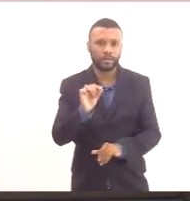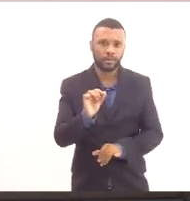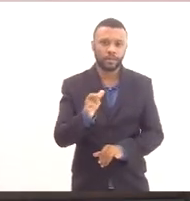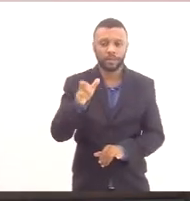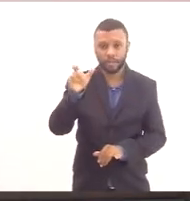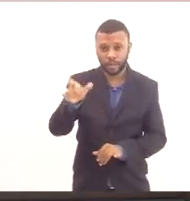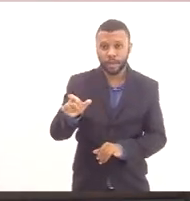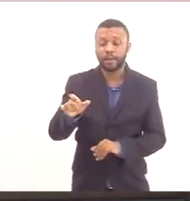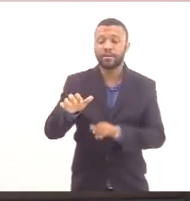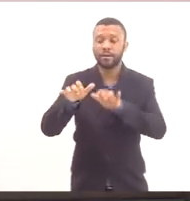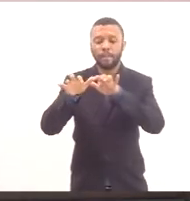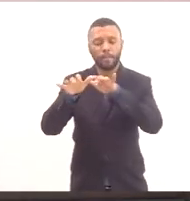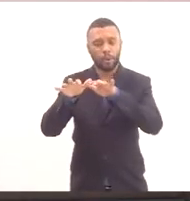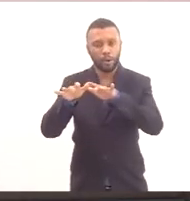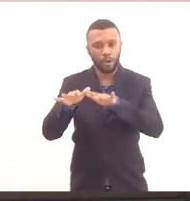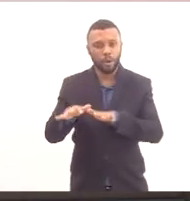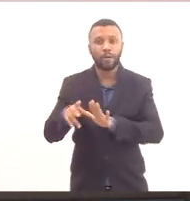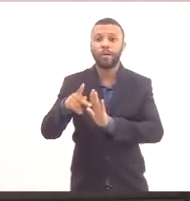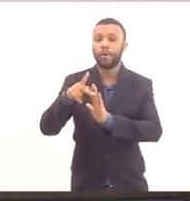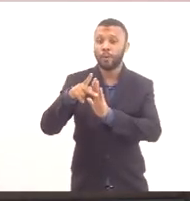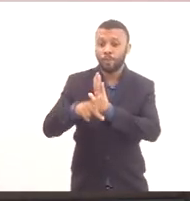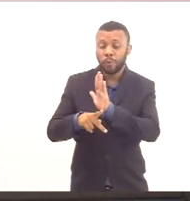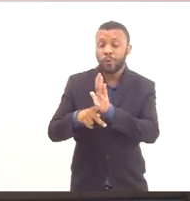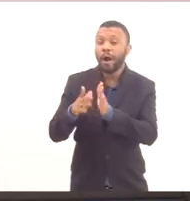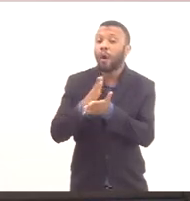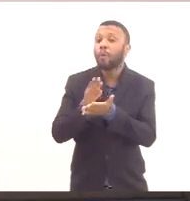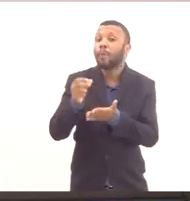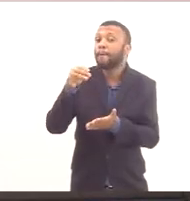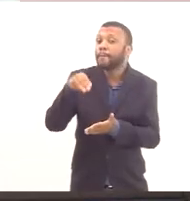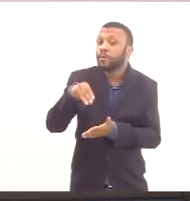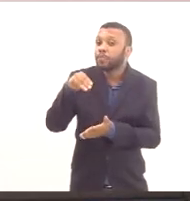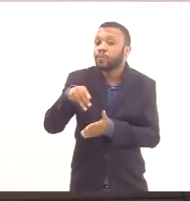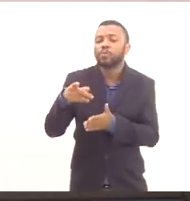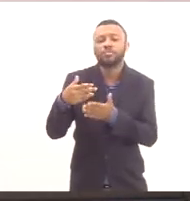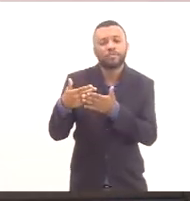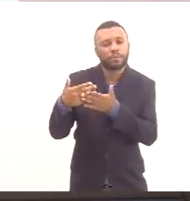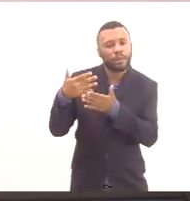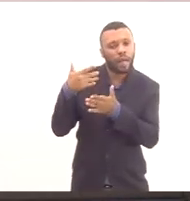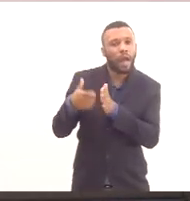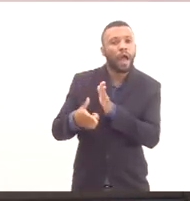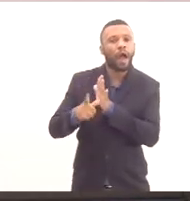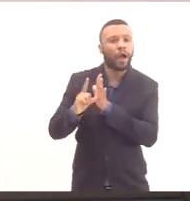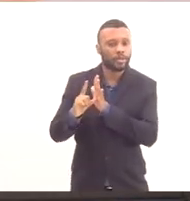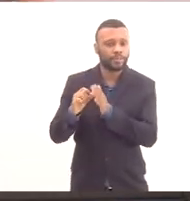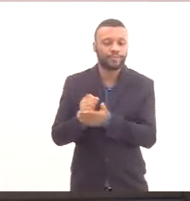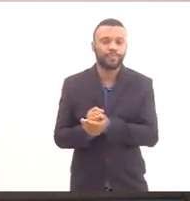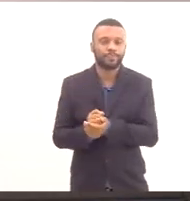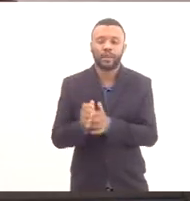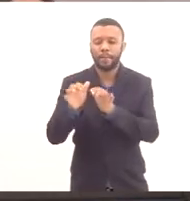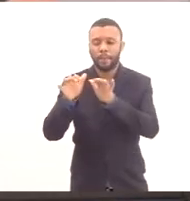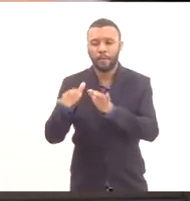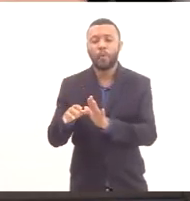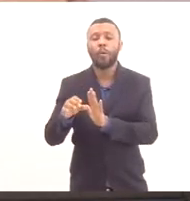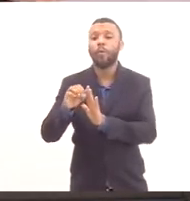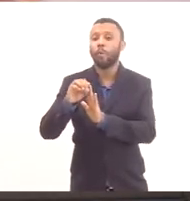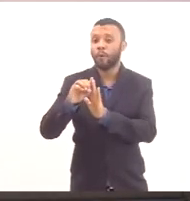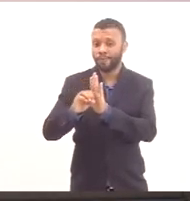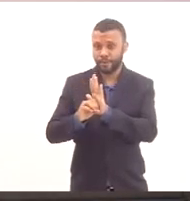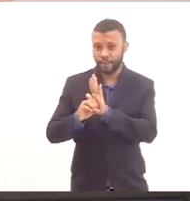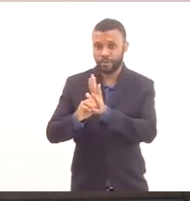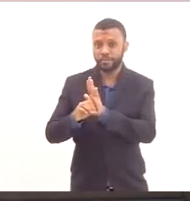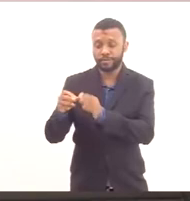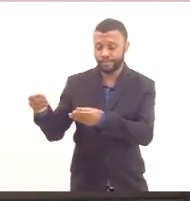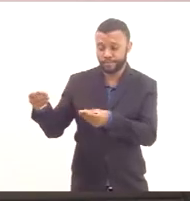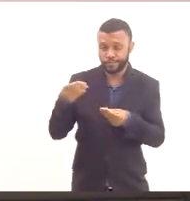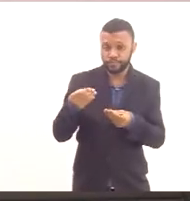protocolou alguns minutos atrás é um ofício que eu faço